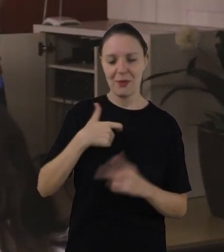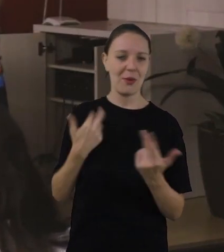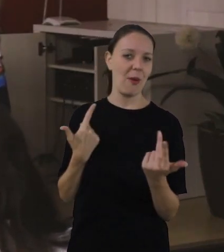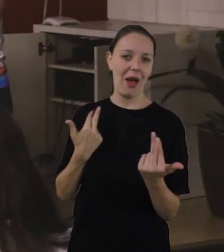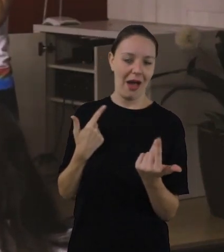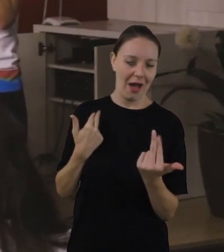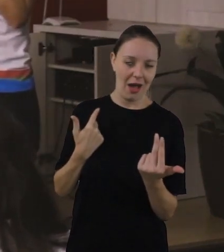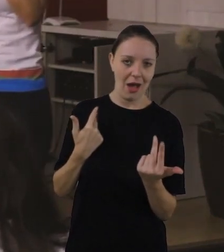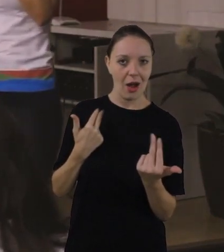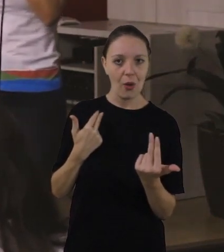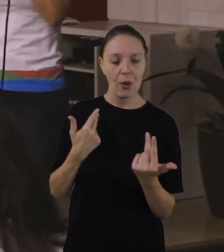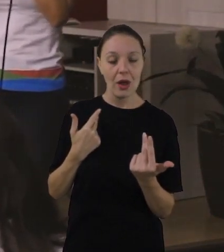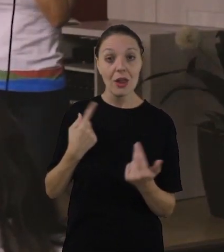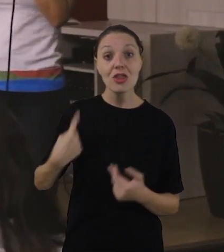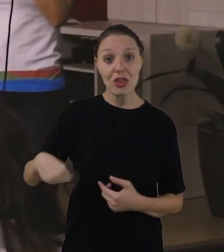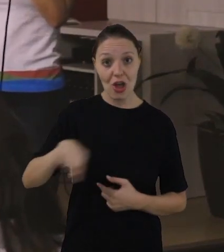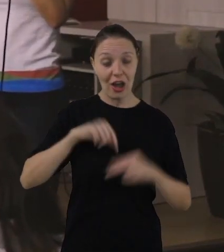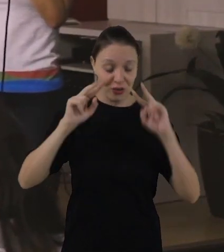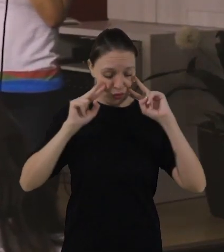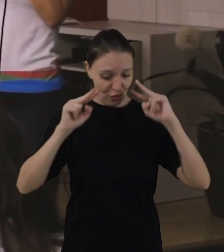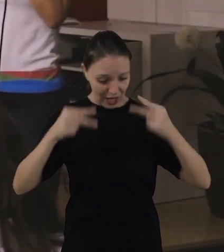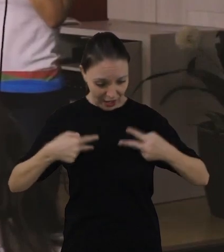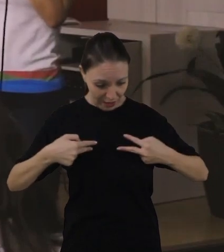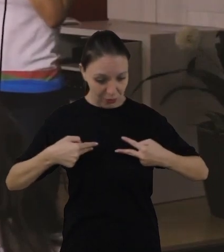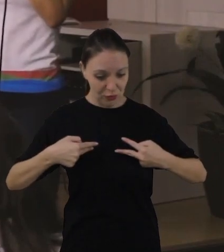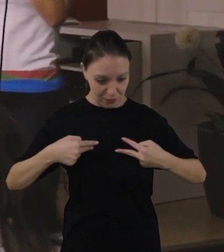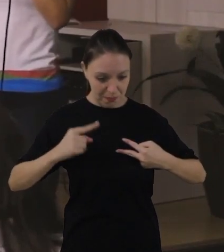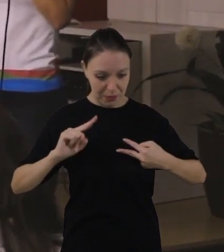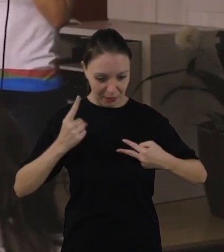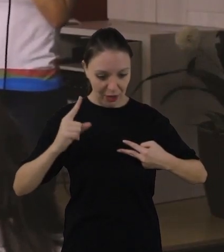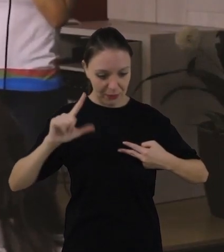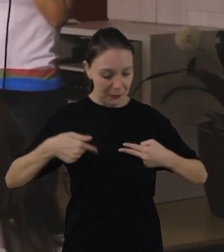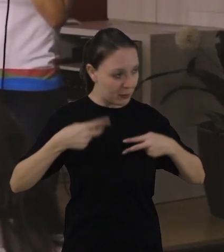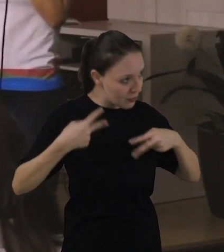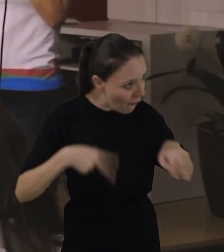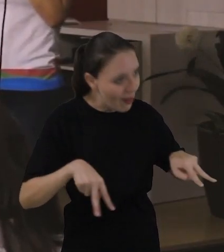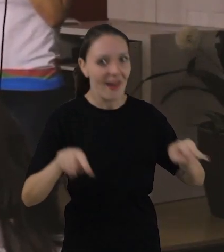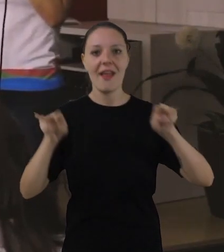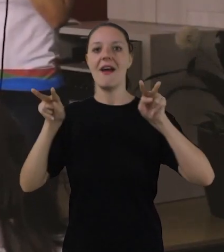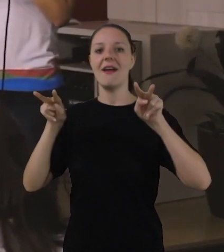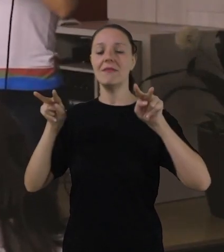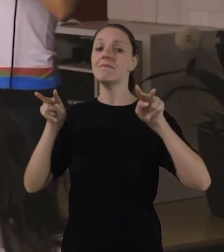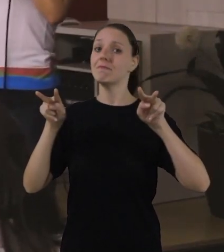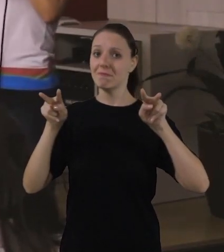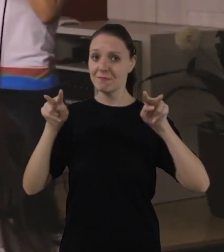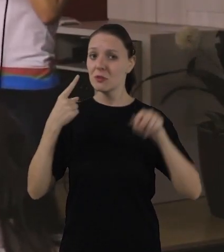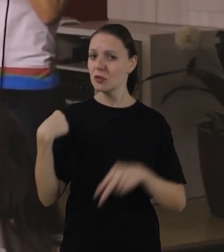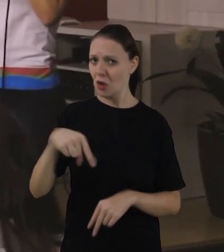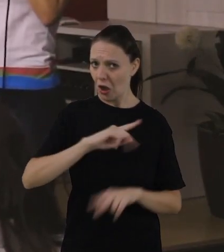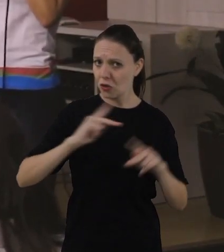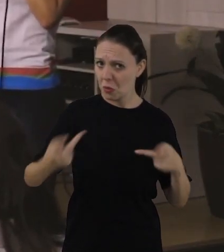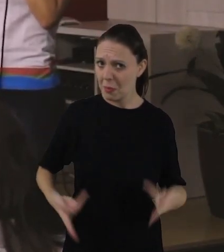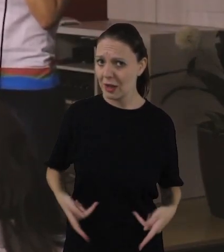né? Mas, assim, a gente, como pessoa, um ser humano, né? Eu sou super bem educada, mas o que é